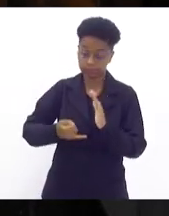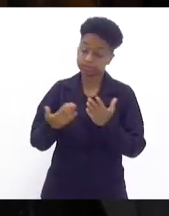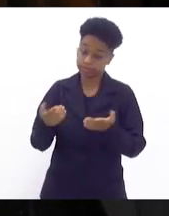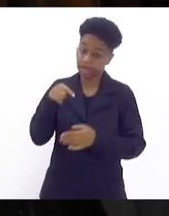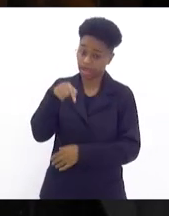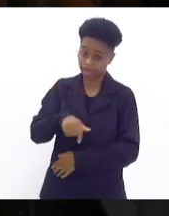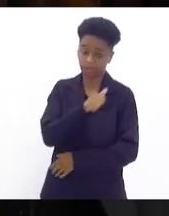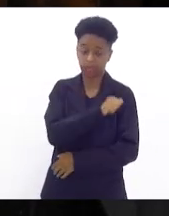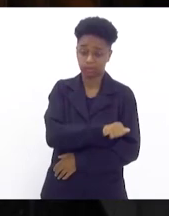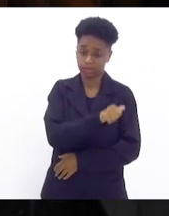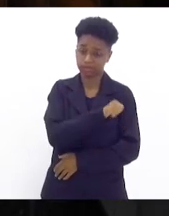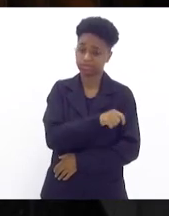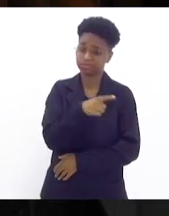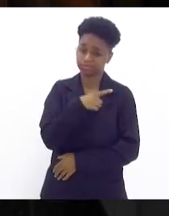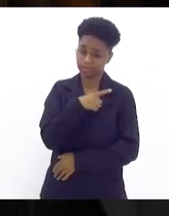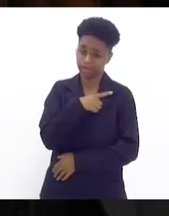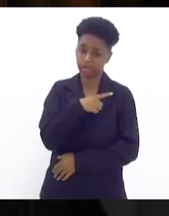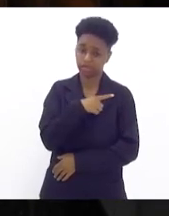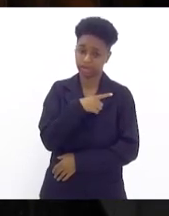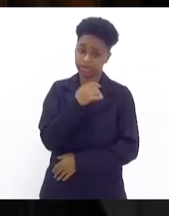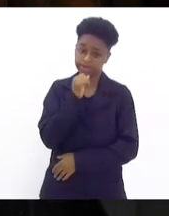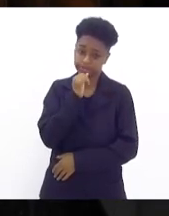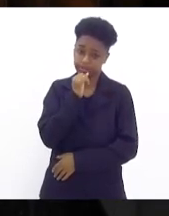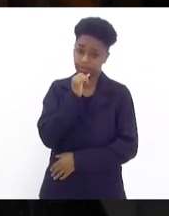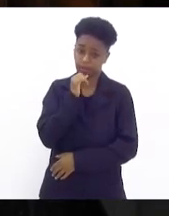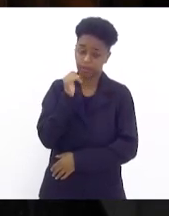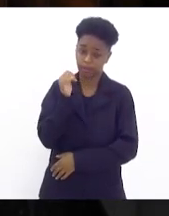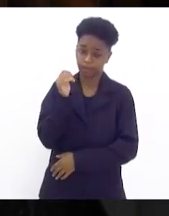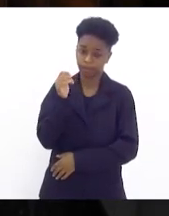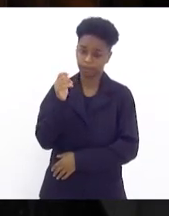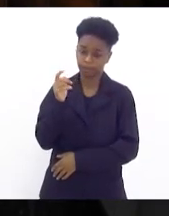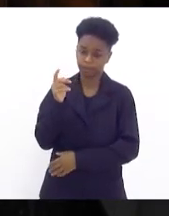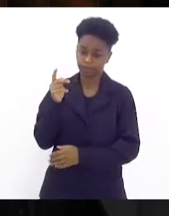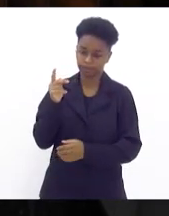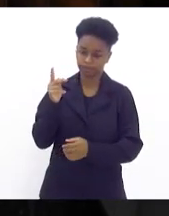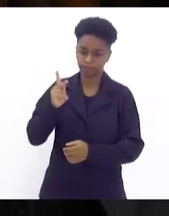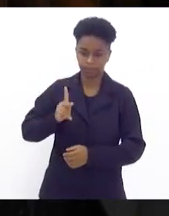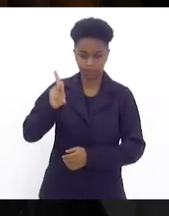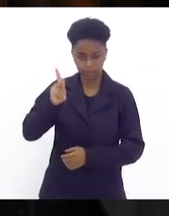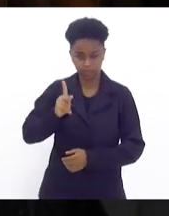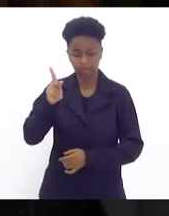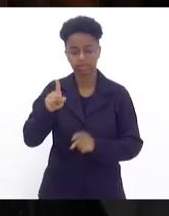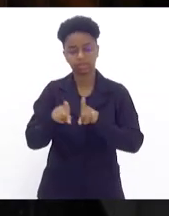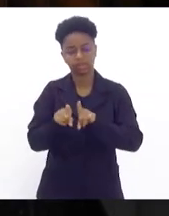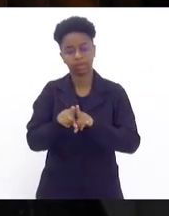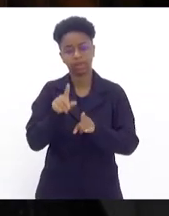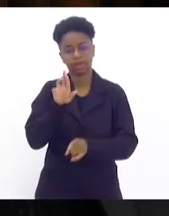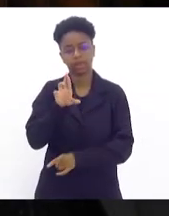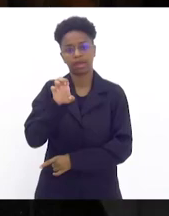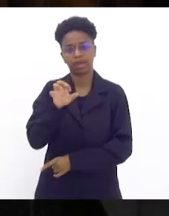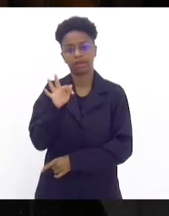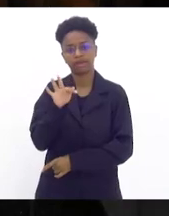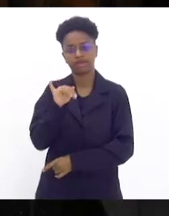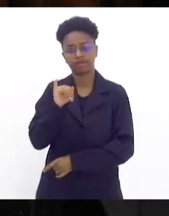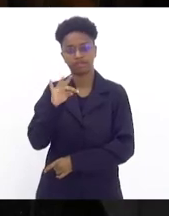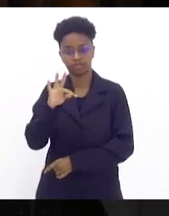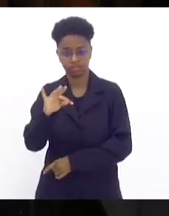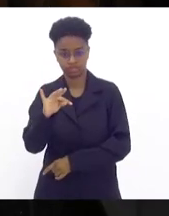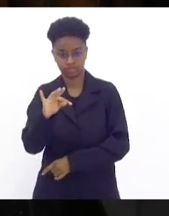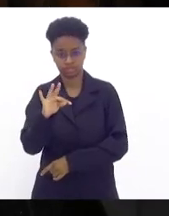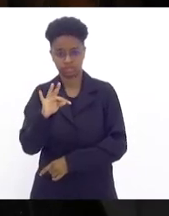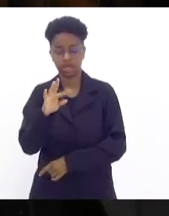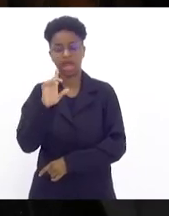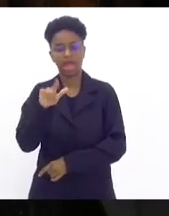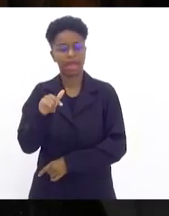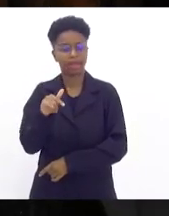Rio de Janeiro o caso da Petrobras e da refid que são os campeões estaduais